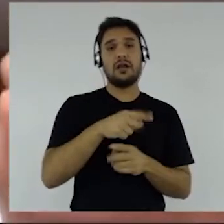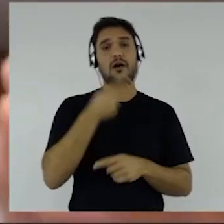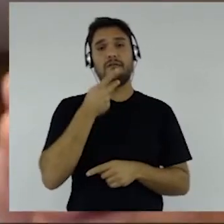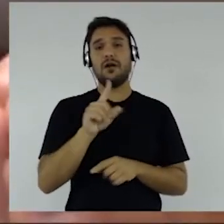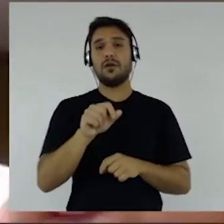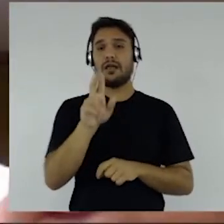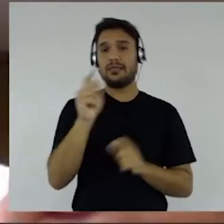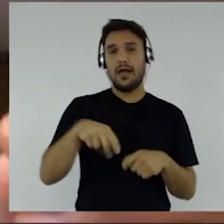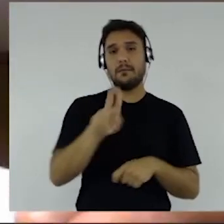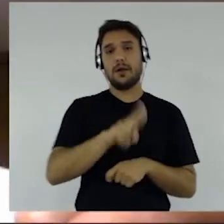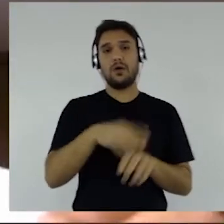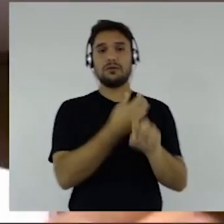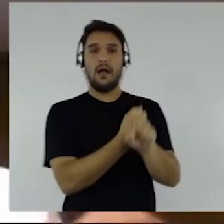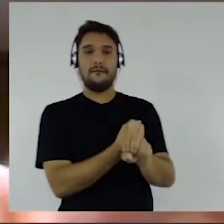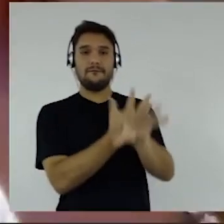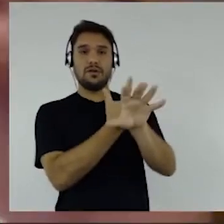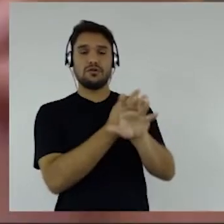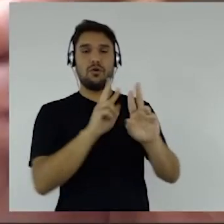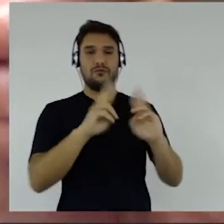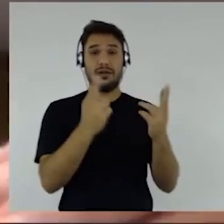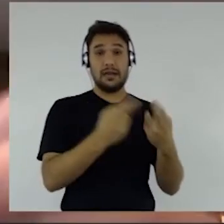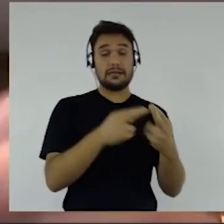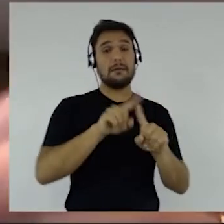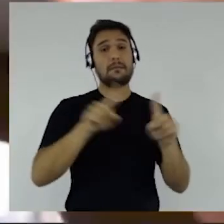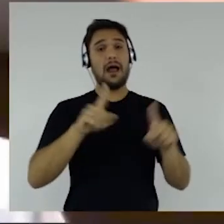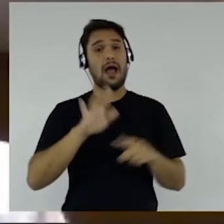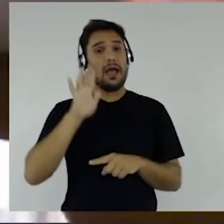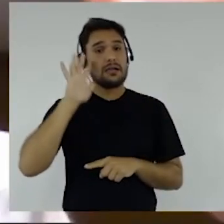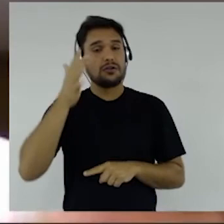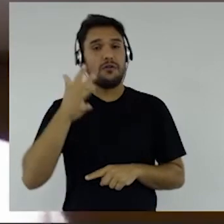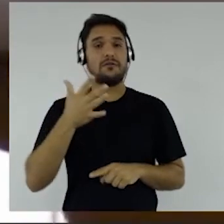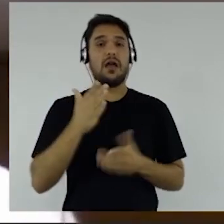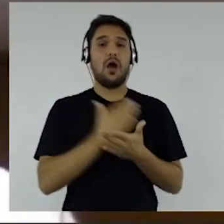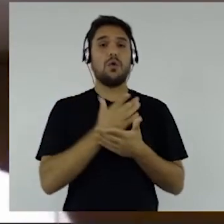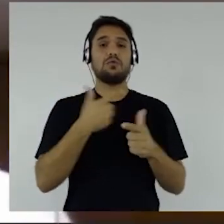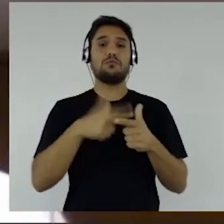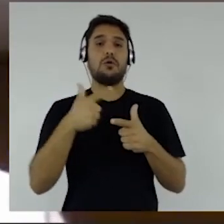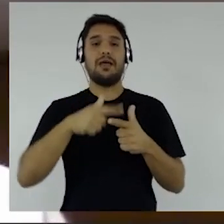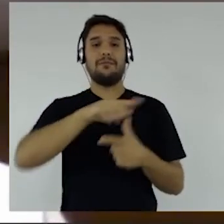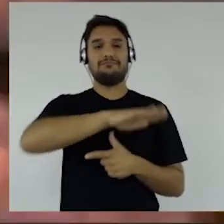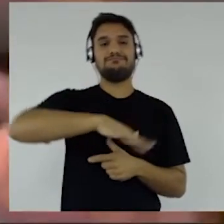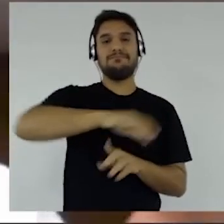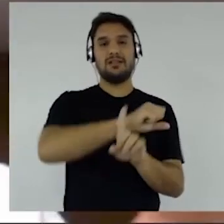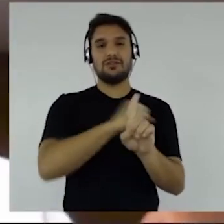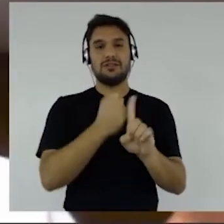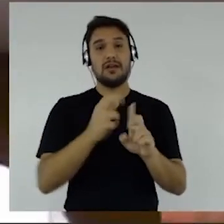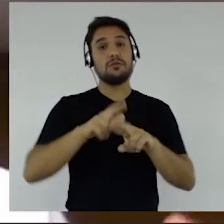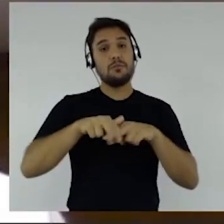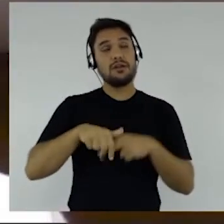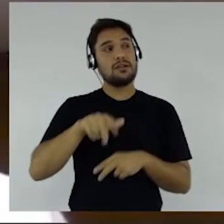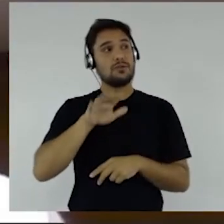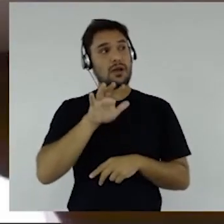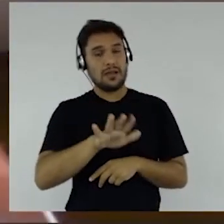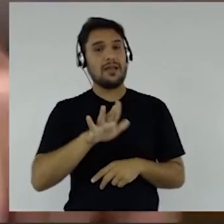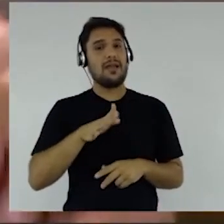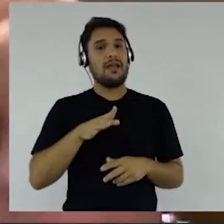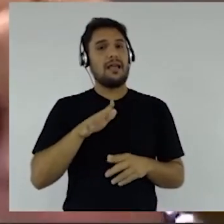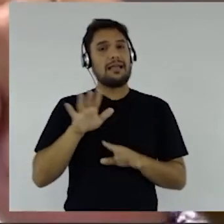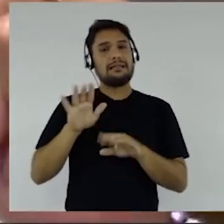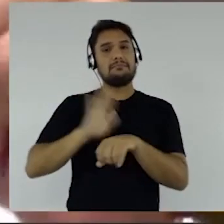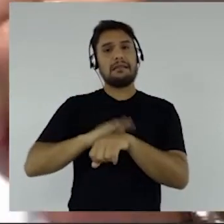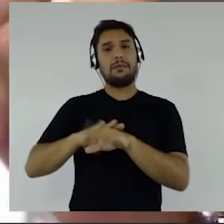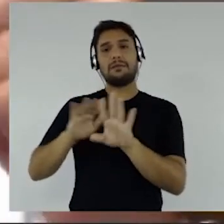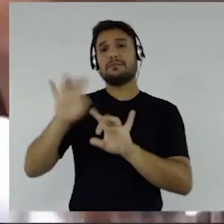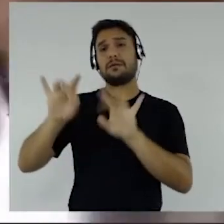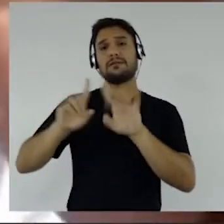possibilidade da utilização da videoconferência para responder à gravíssima questão de ordem pública. Então, nessa situação excepcional, e